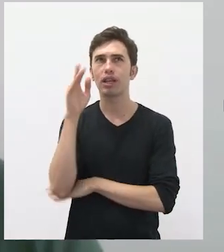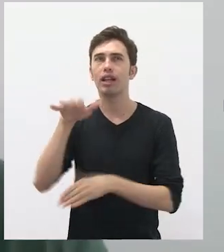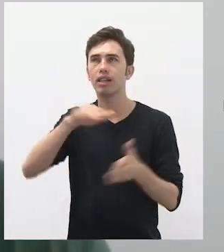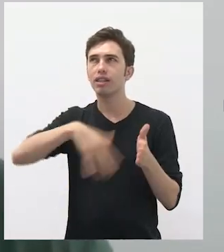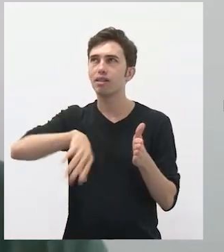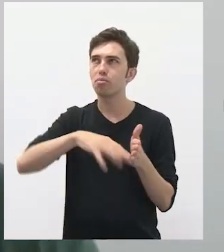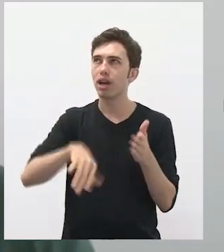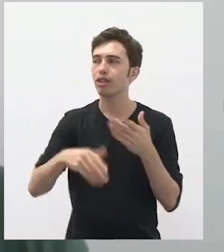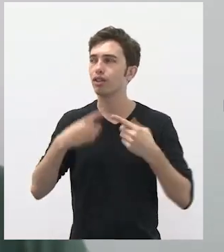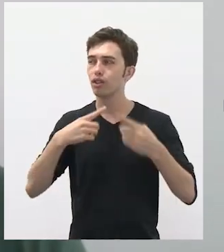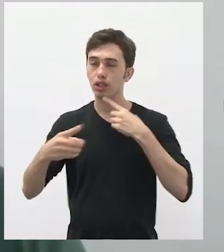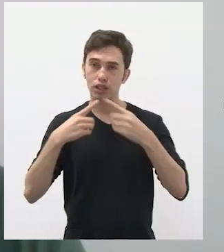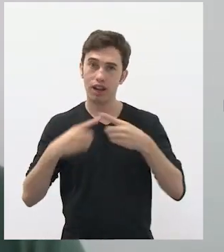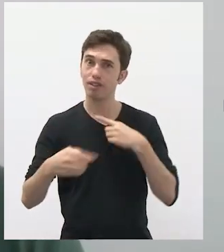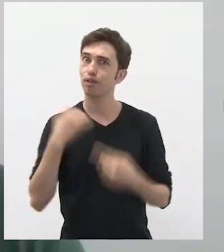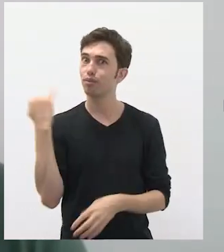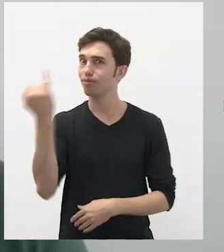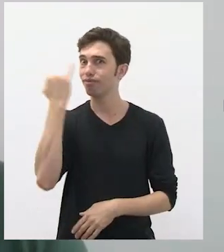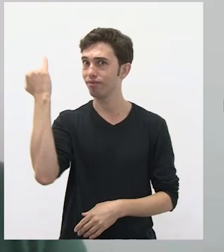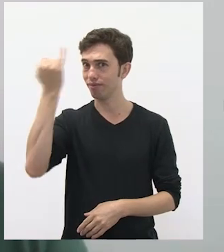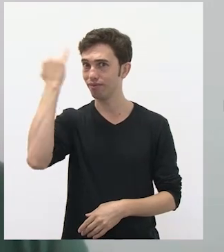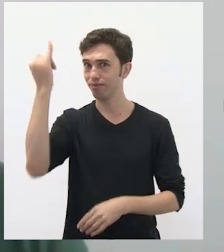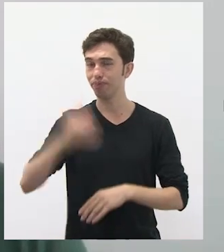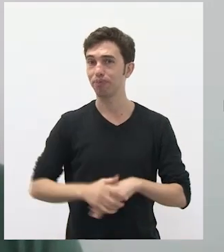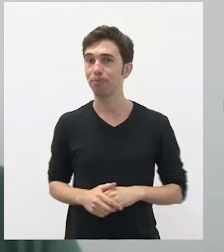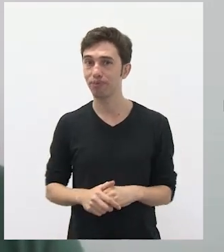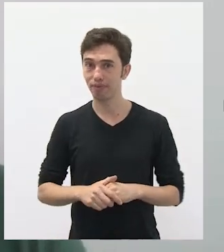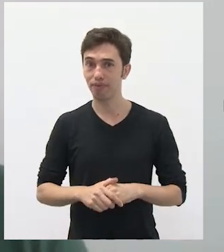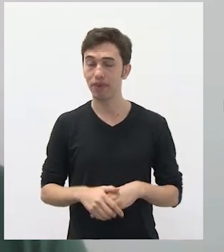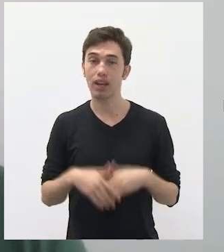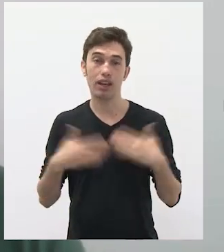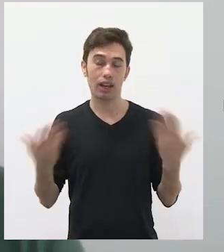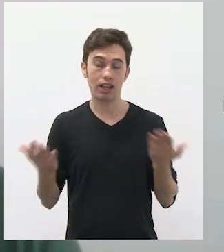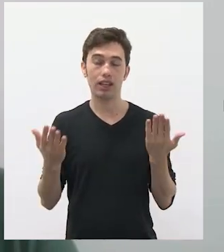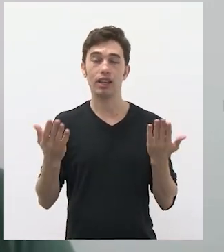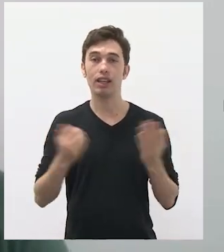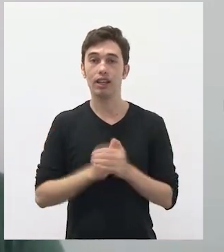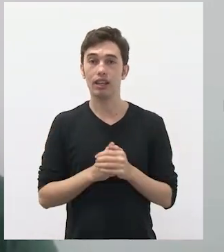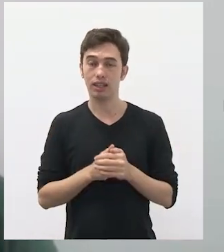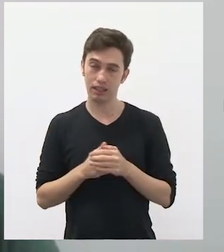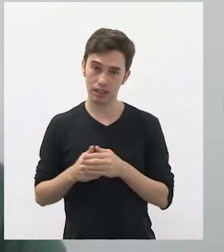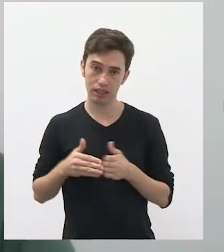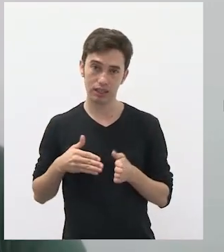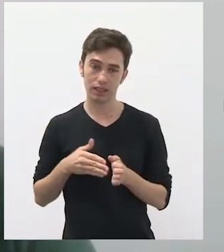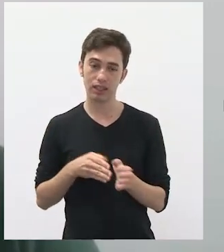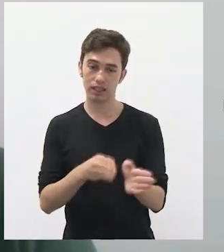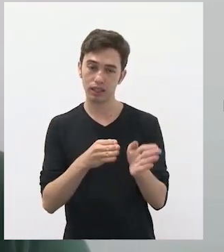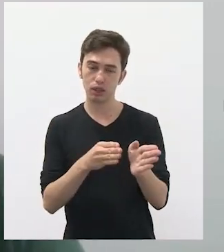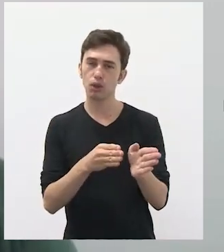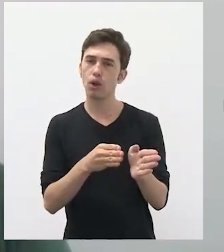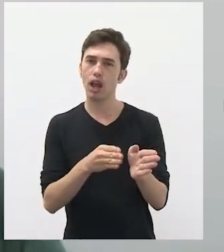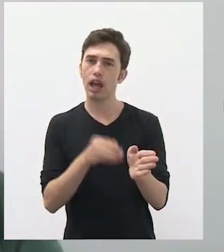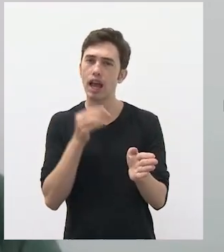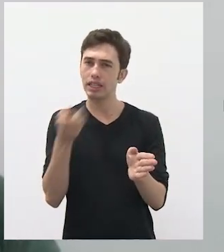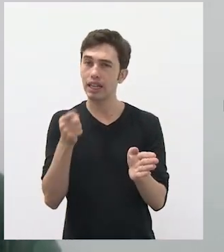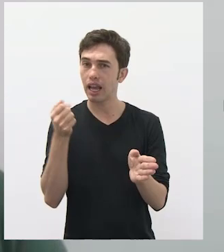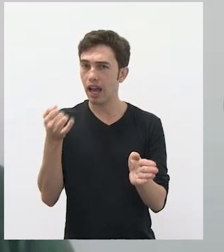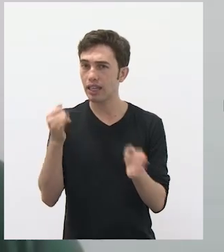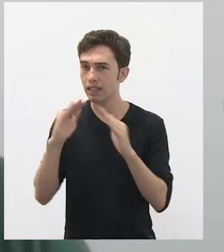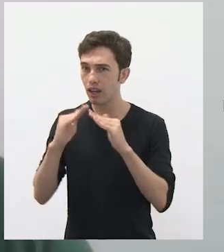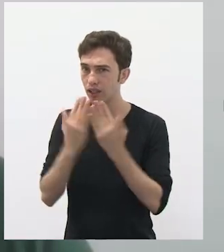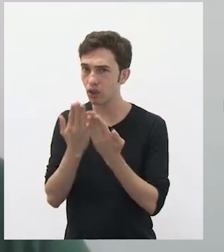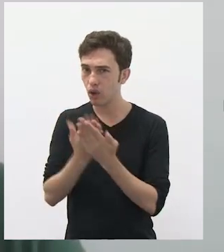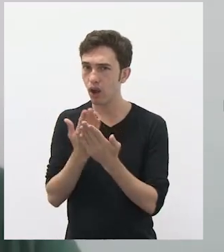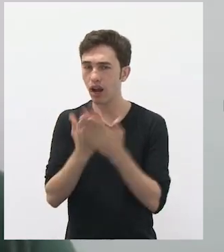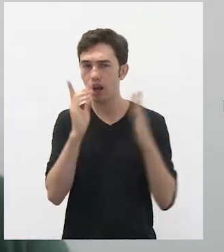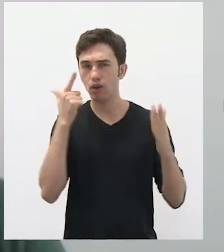eu destaquei como fundamentais, né? E aí, nesse sentido, uma vez que a escola